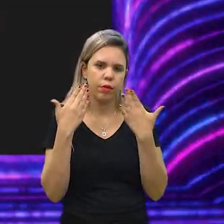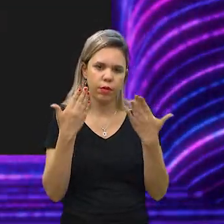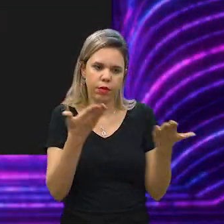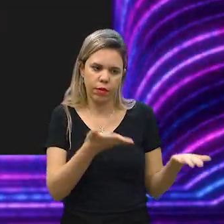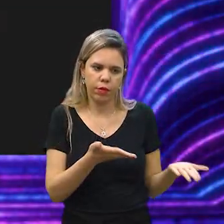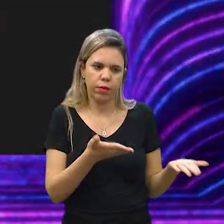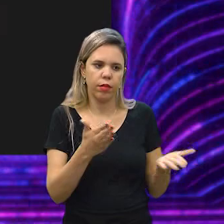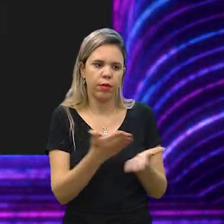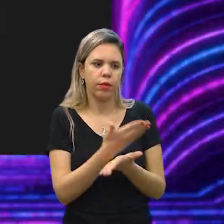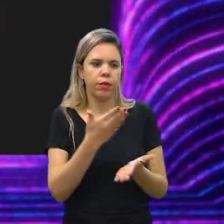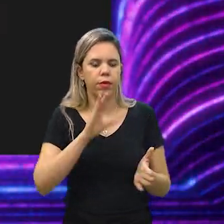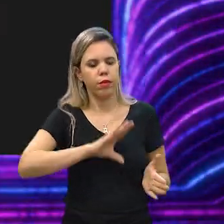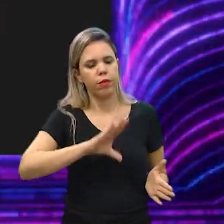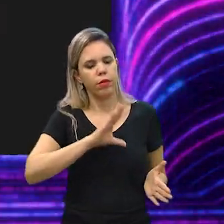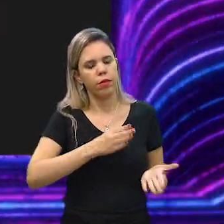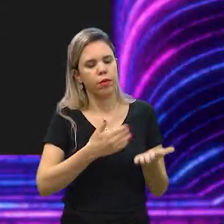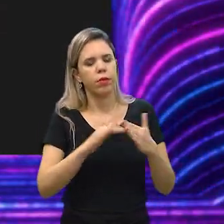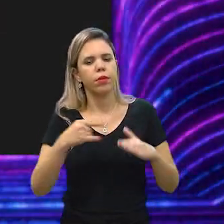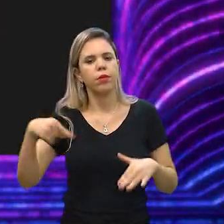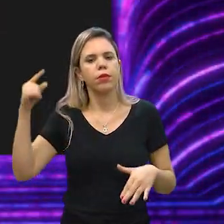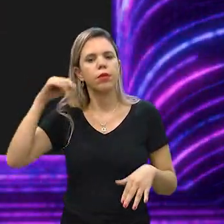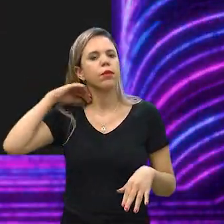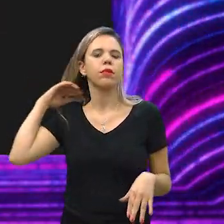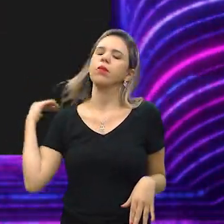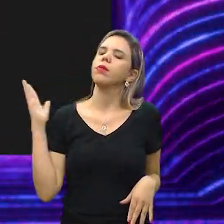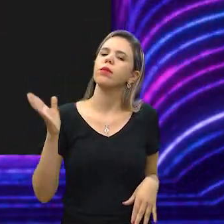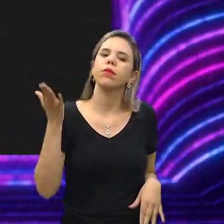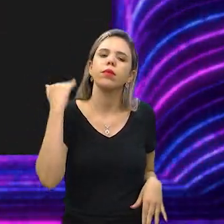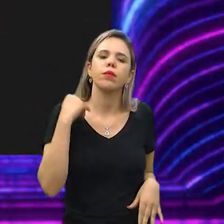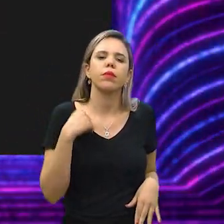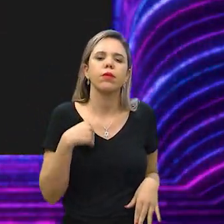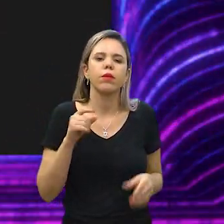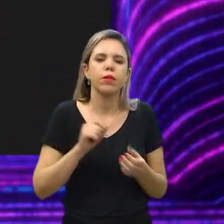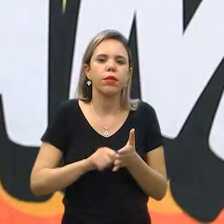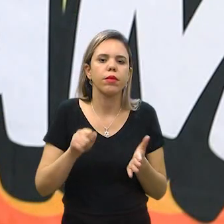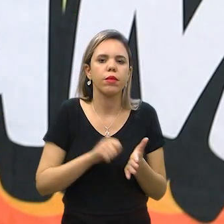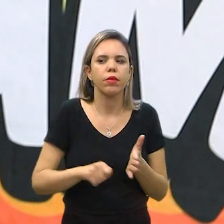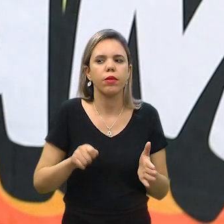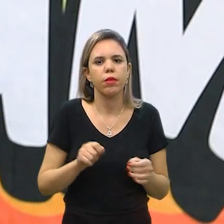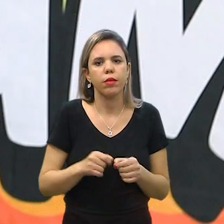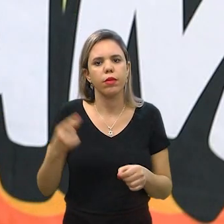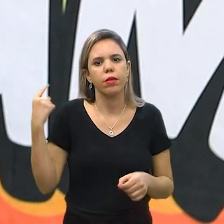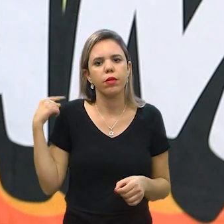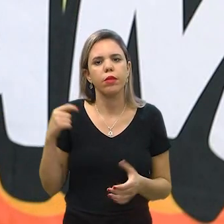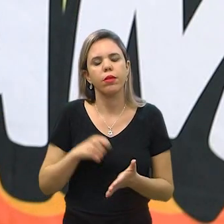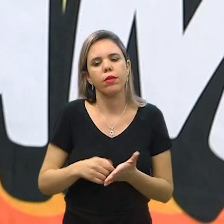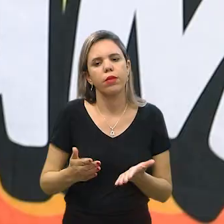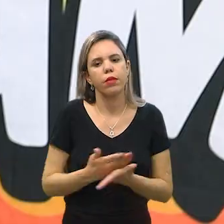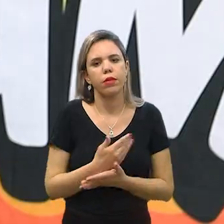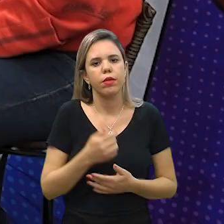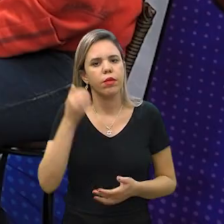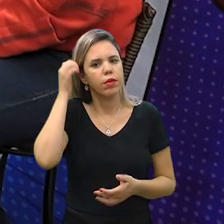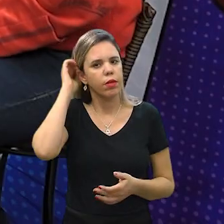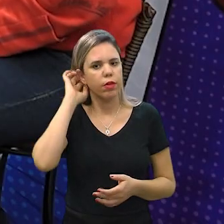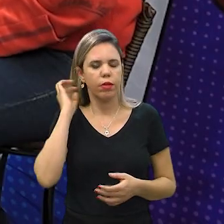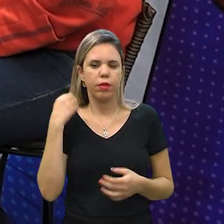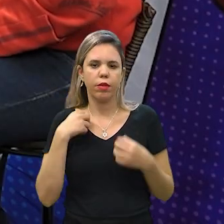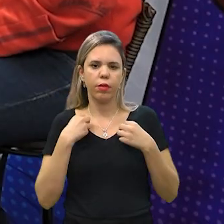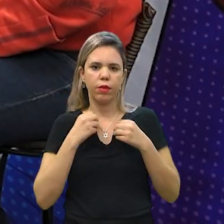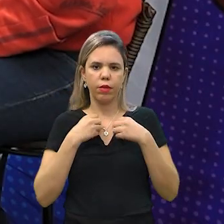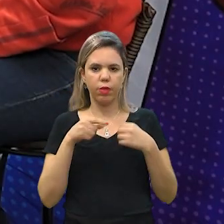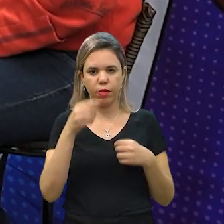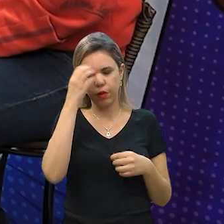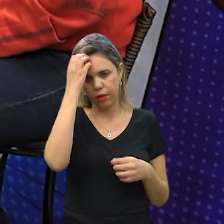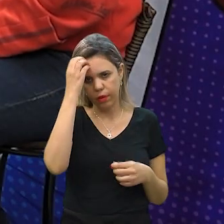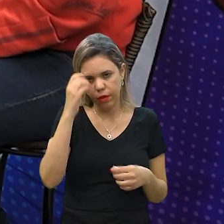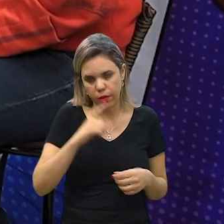com ele no livro de português da escola, eu já soube que era para escrever um livro.